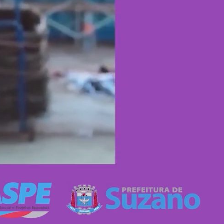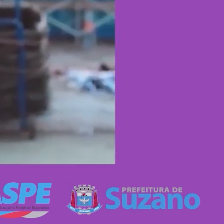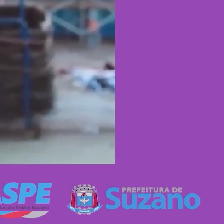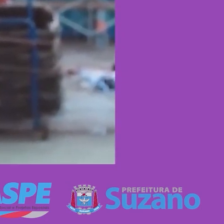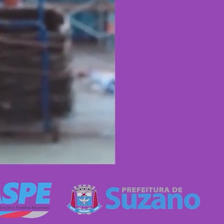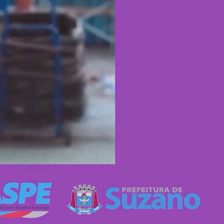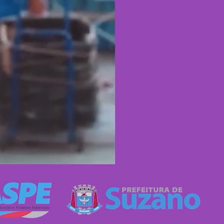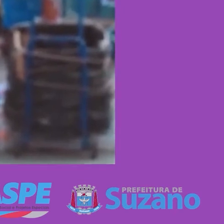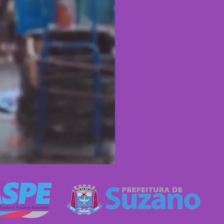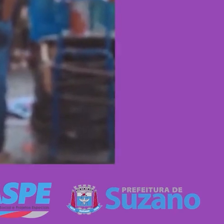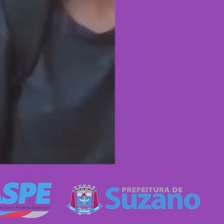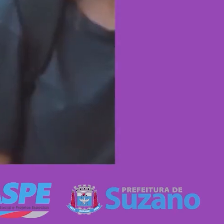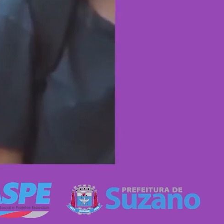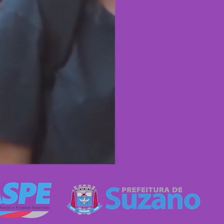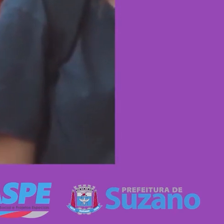Sentimos medo.